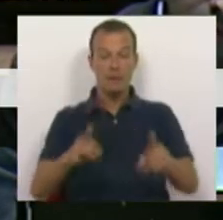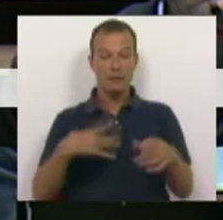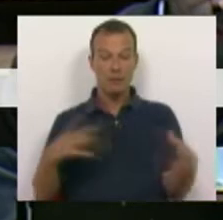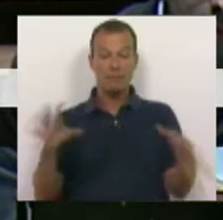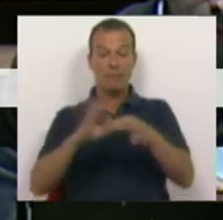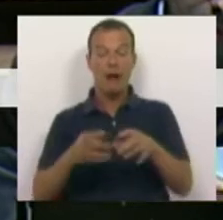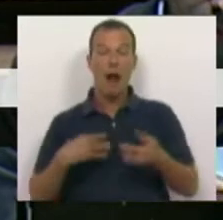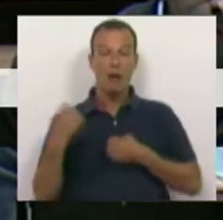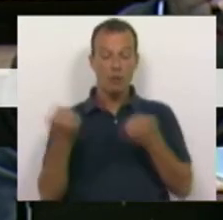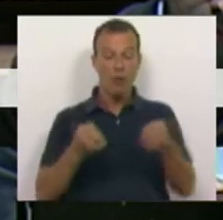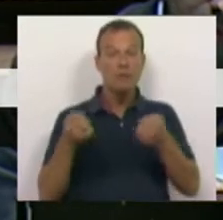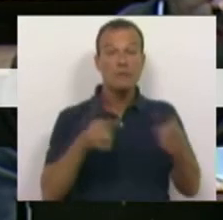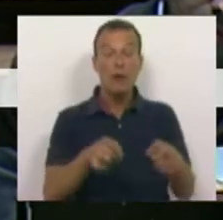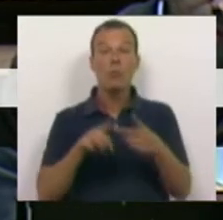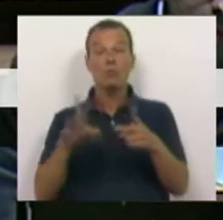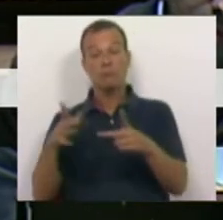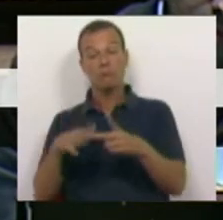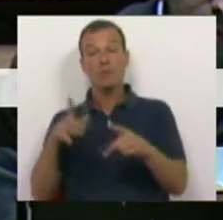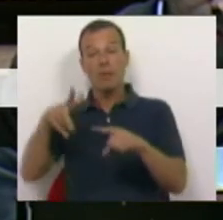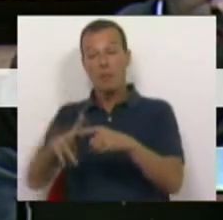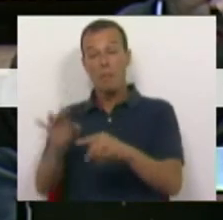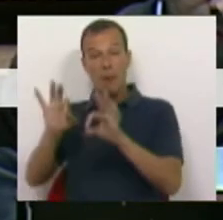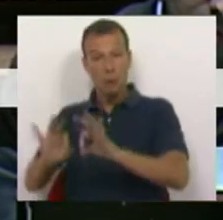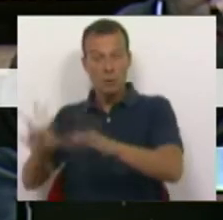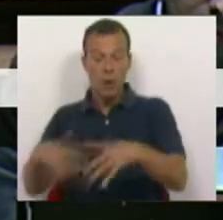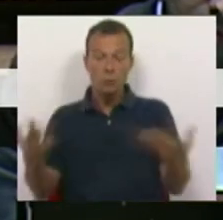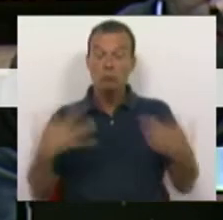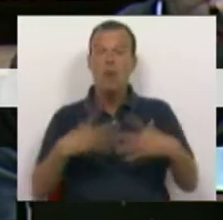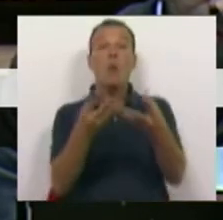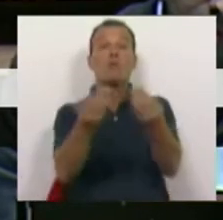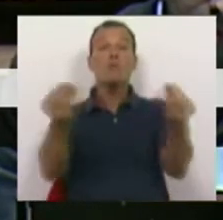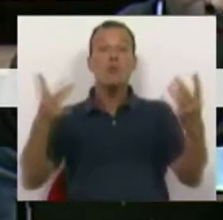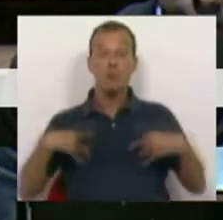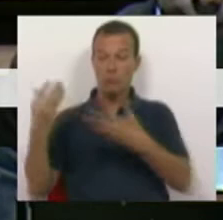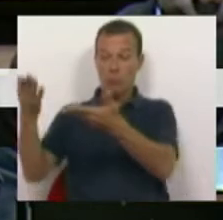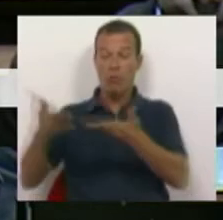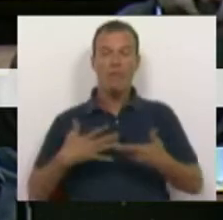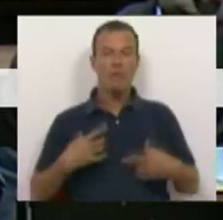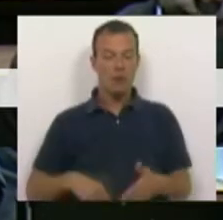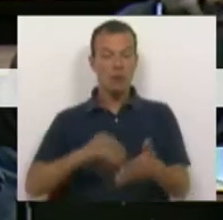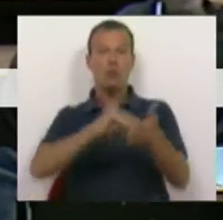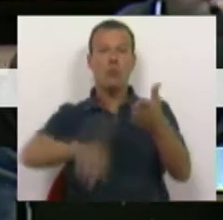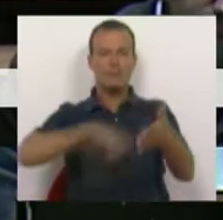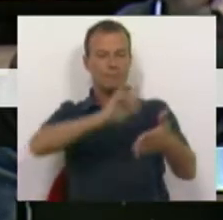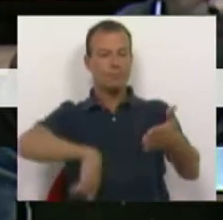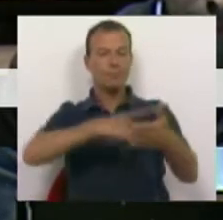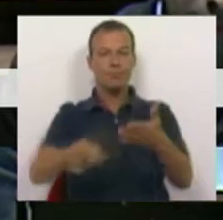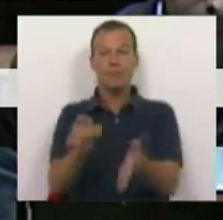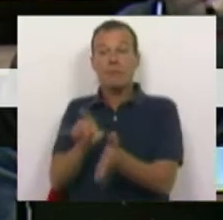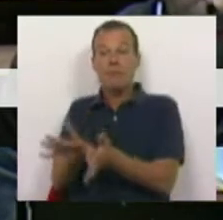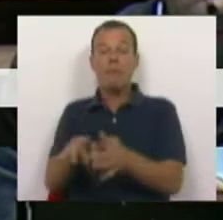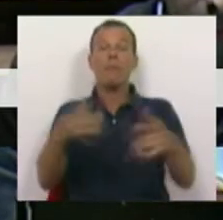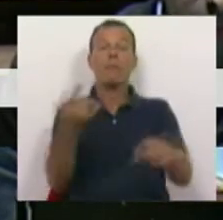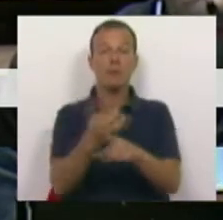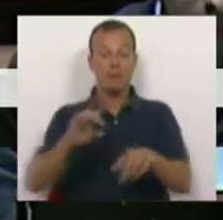área da condução, quer na área da manutenção. Foram muitos os que foram convidados a rescindir os seus contratos de trabalho, o que